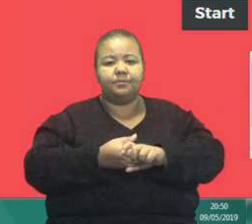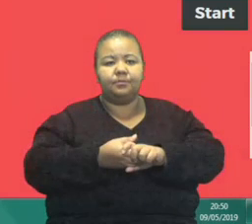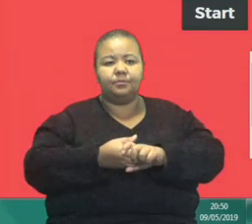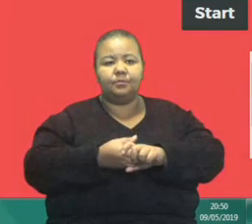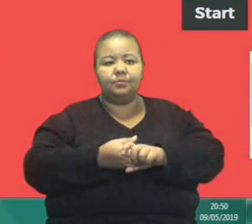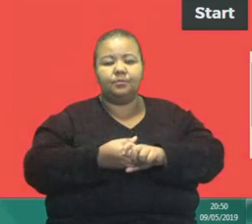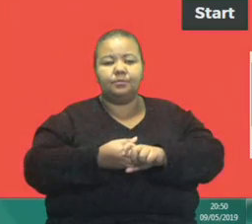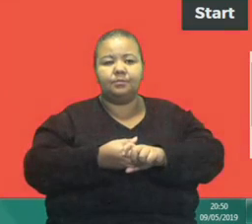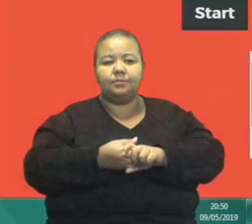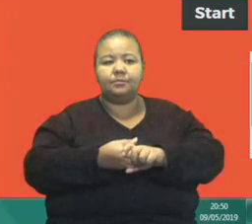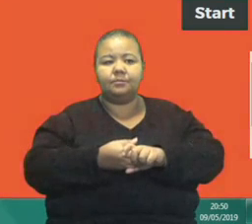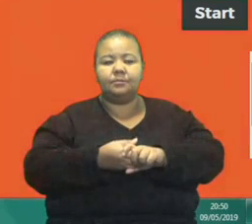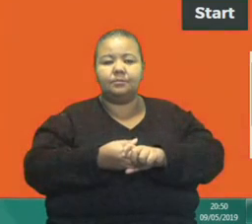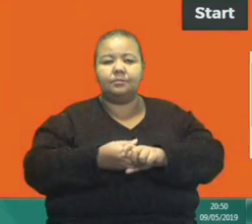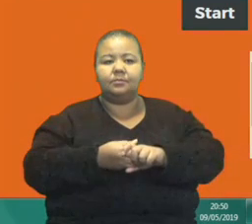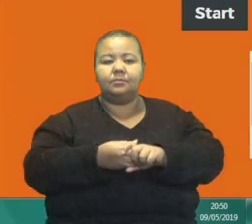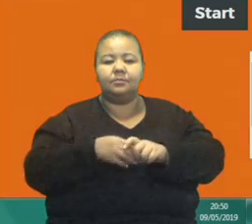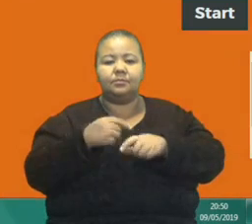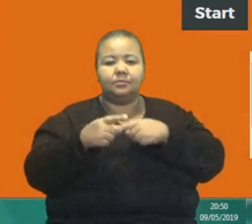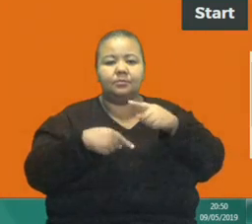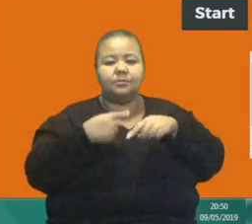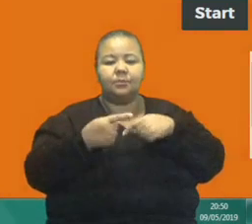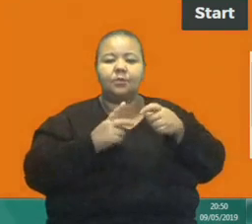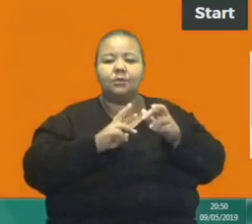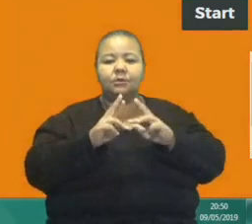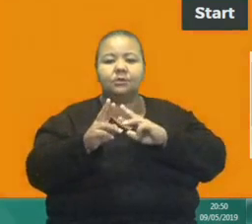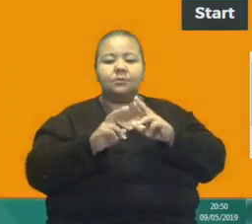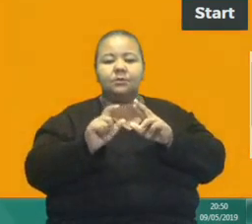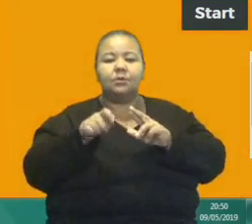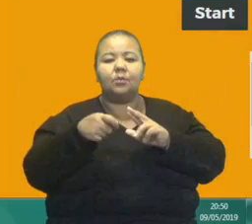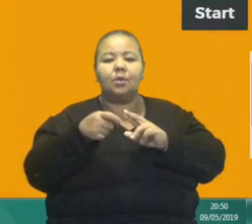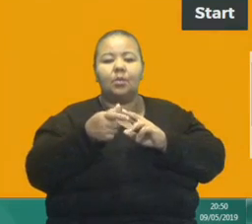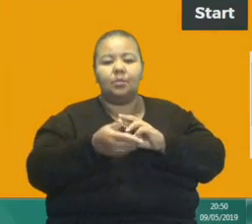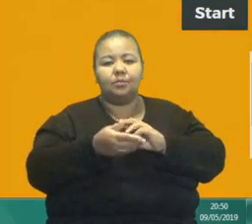E a gente vai responder daqui a pouco qual que é.